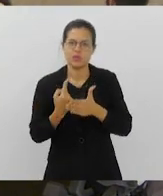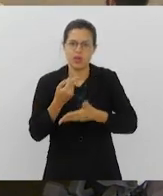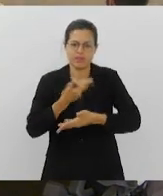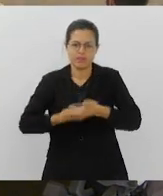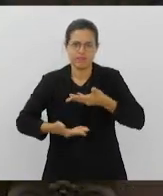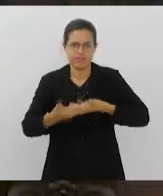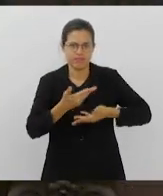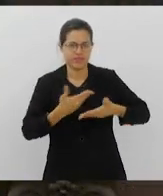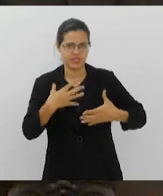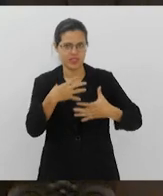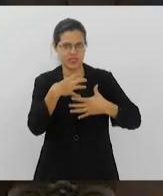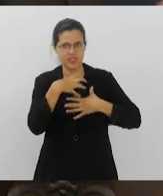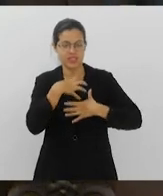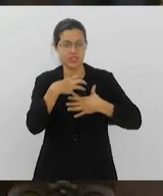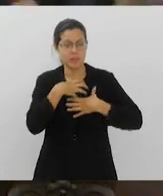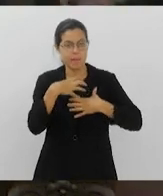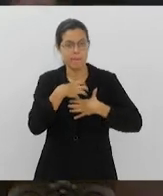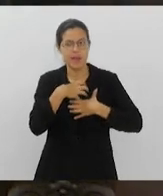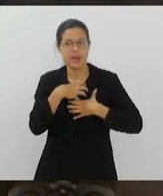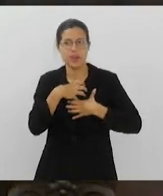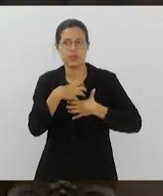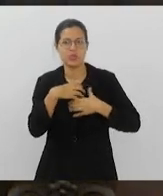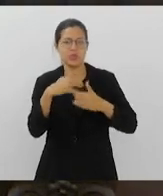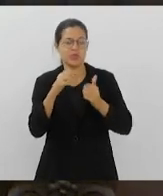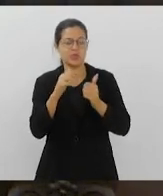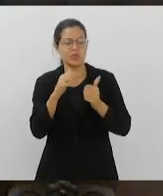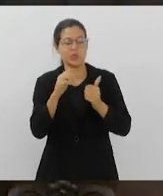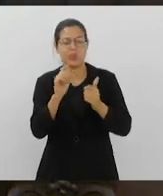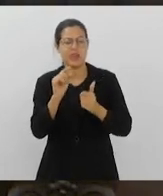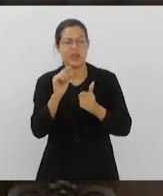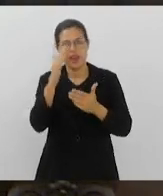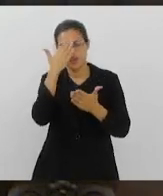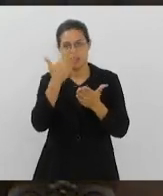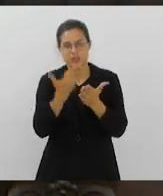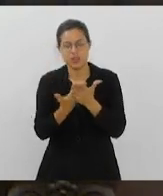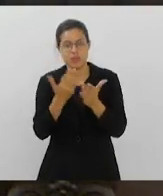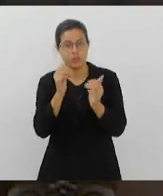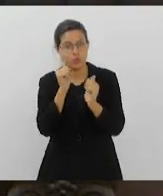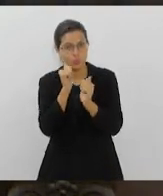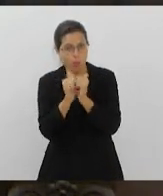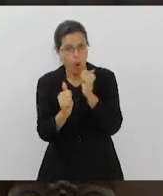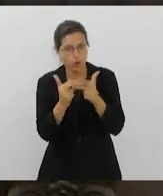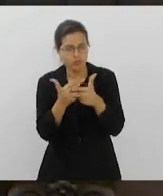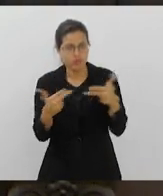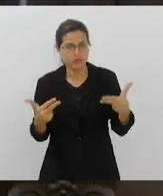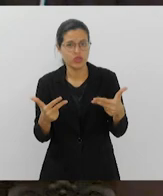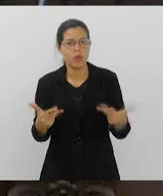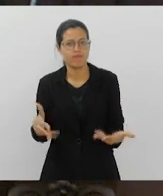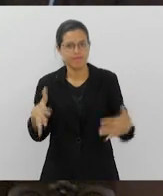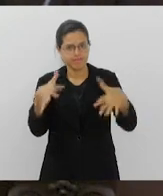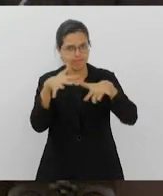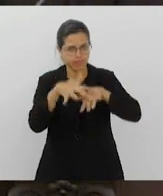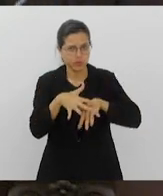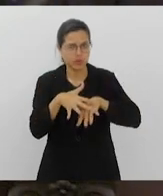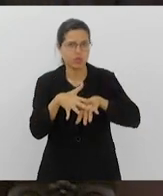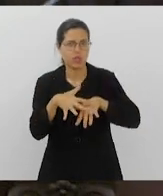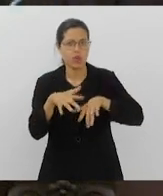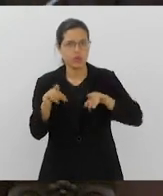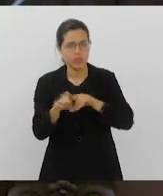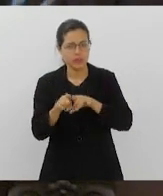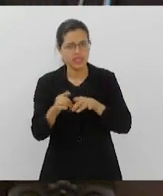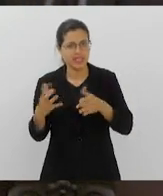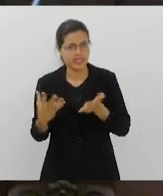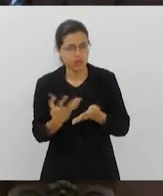sentimento que o esporte é a redenção, que o esporte é uma ferramenta de inclusão. Todos nós, movidos por